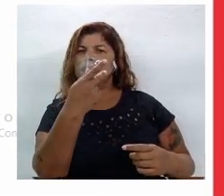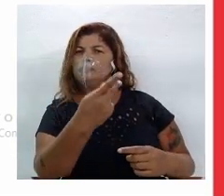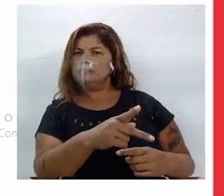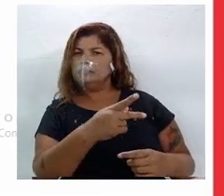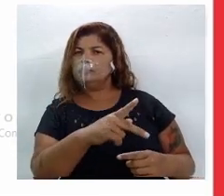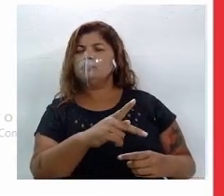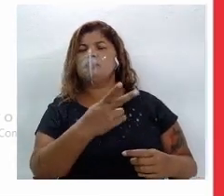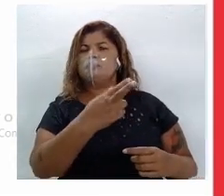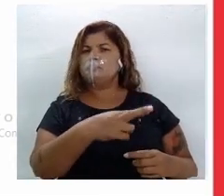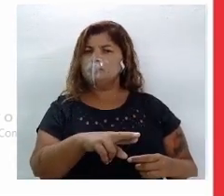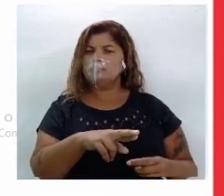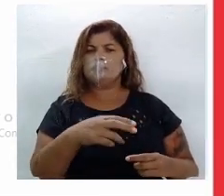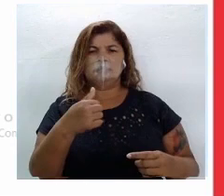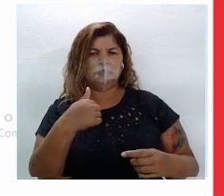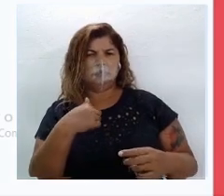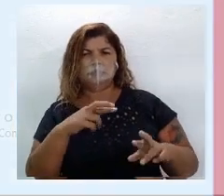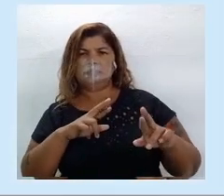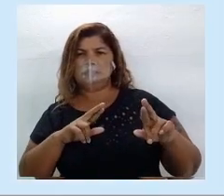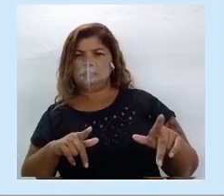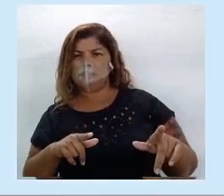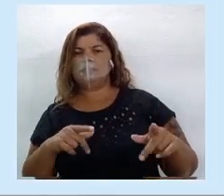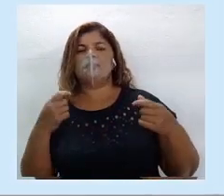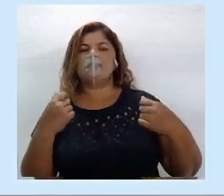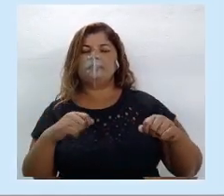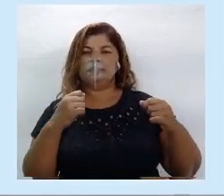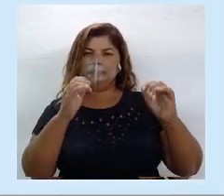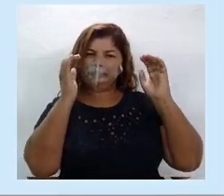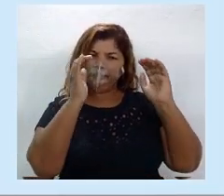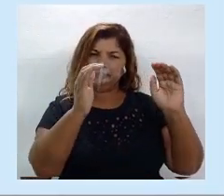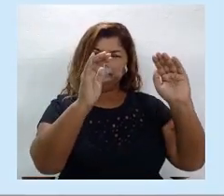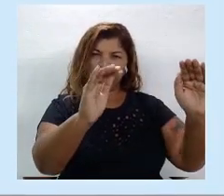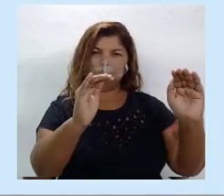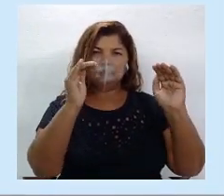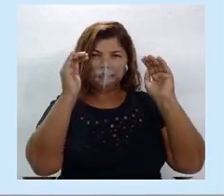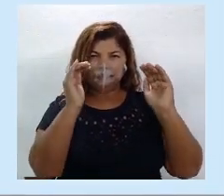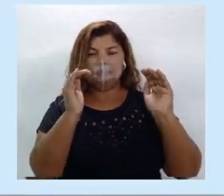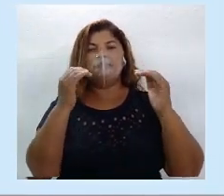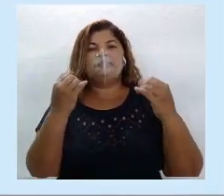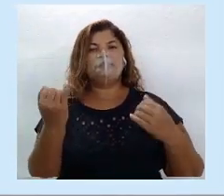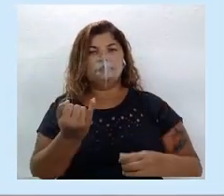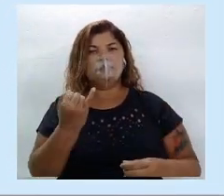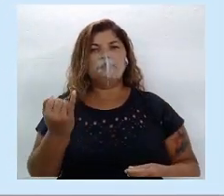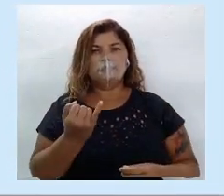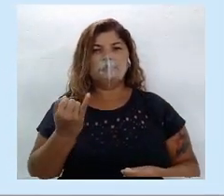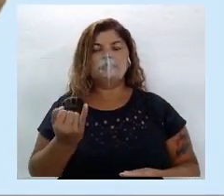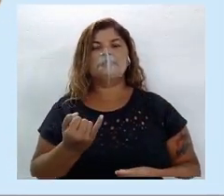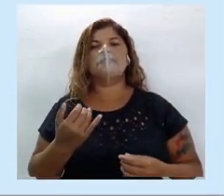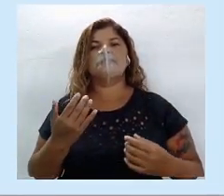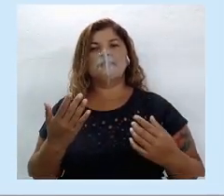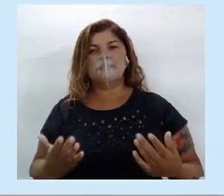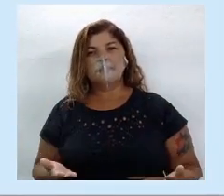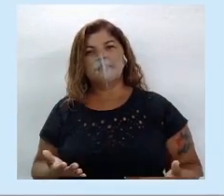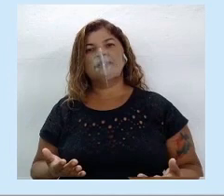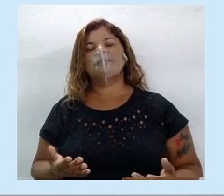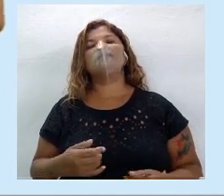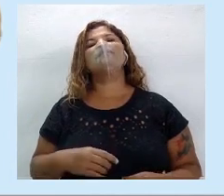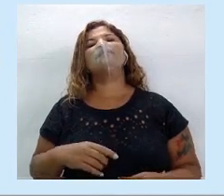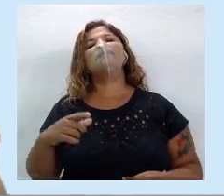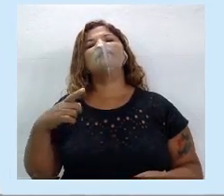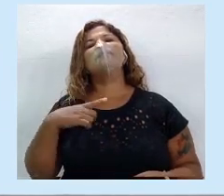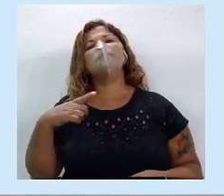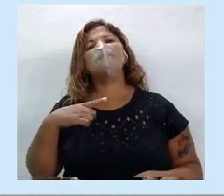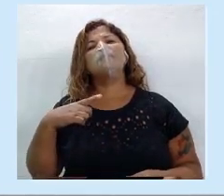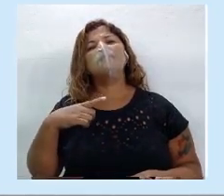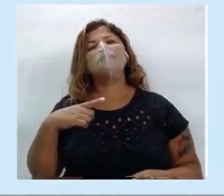uma tradição diferente da minha. Lembre-se disso, a dignidade humana, a coexistência. Então vamos lá